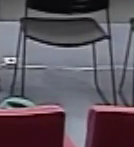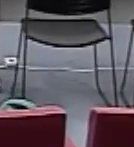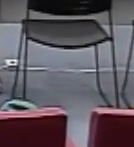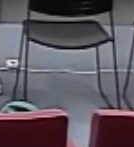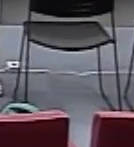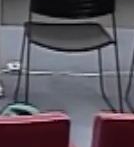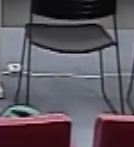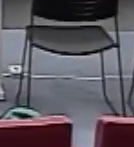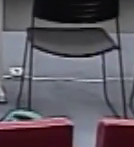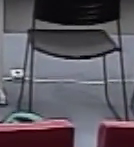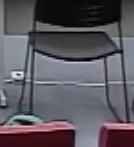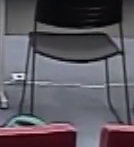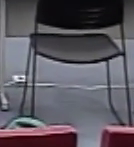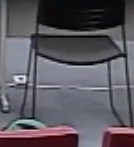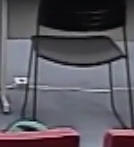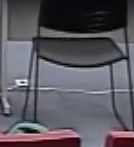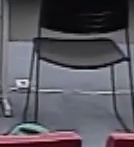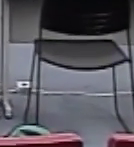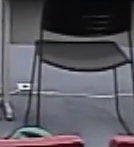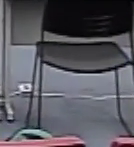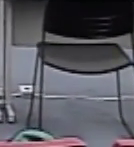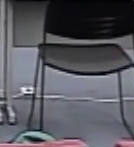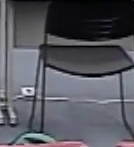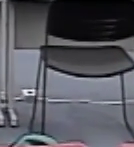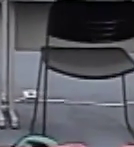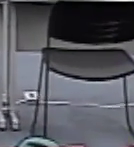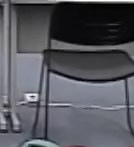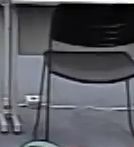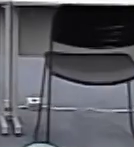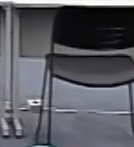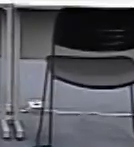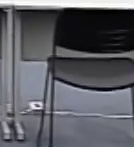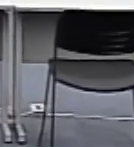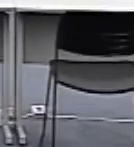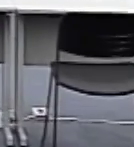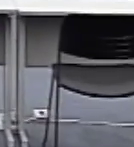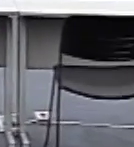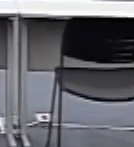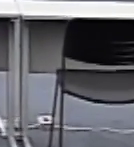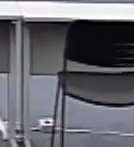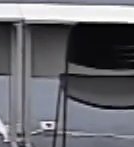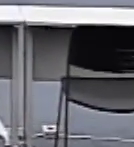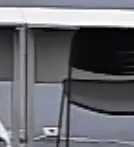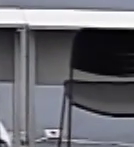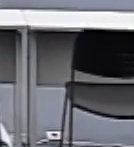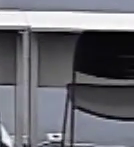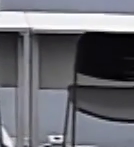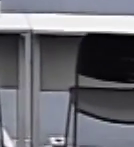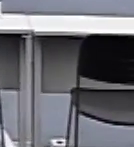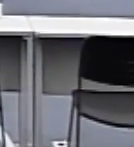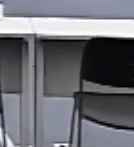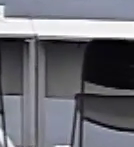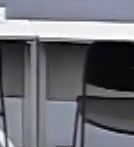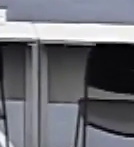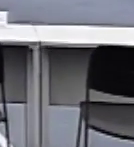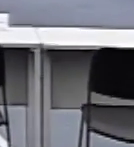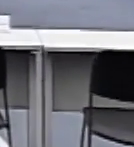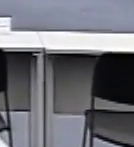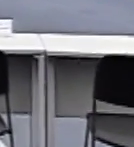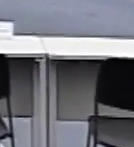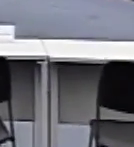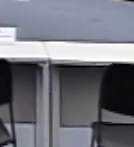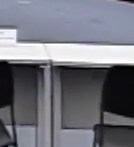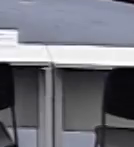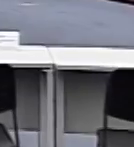foi definido pela manhã passam a ser convidados agora para compor a mesa o Ministro